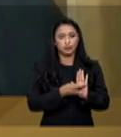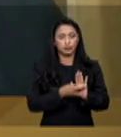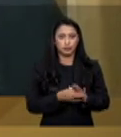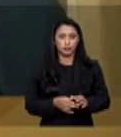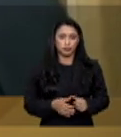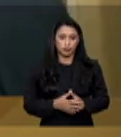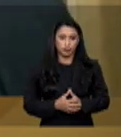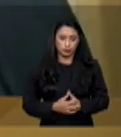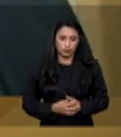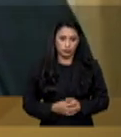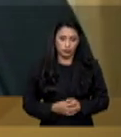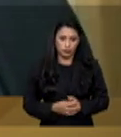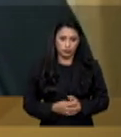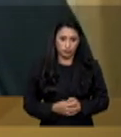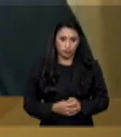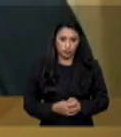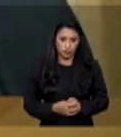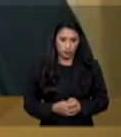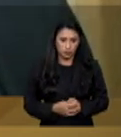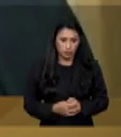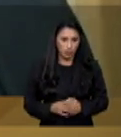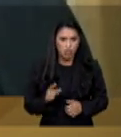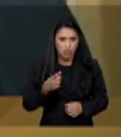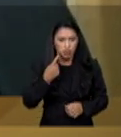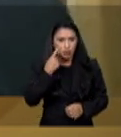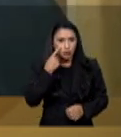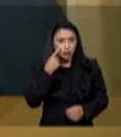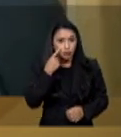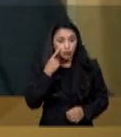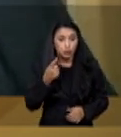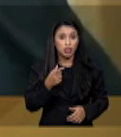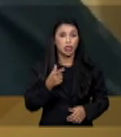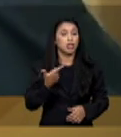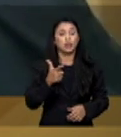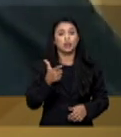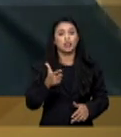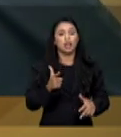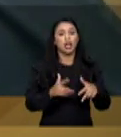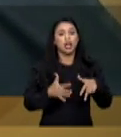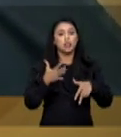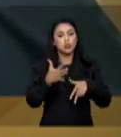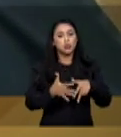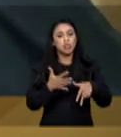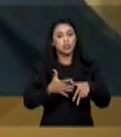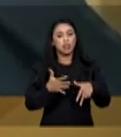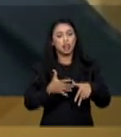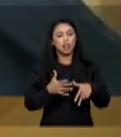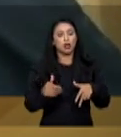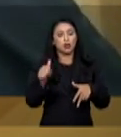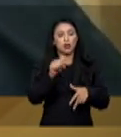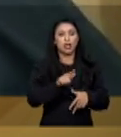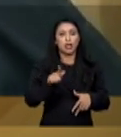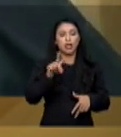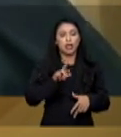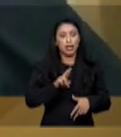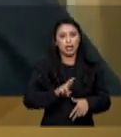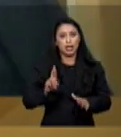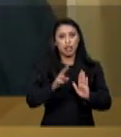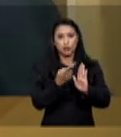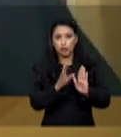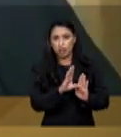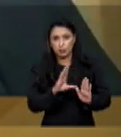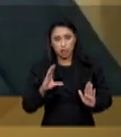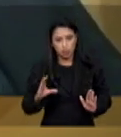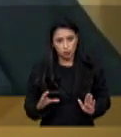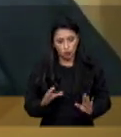131, parágrafo 2º, que não prevê a sustentação oral em agravos de habeas